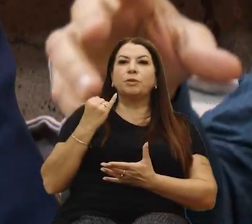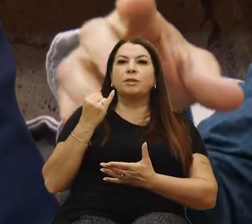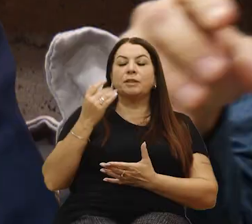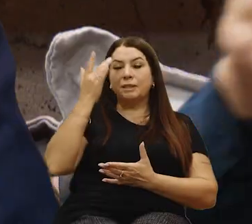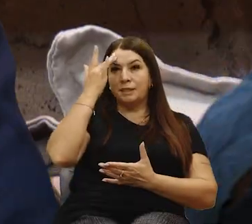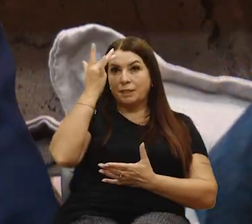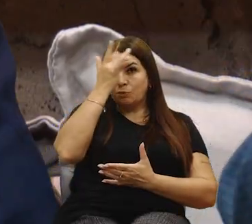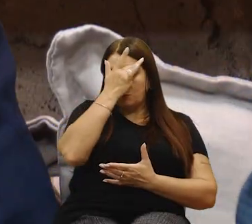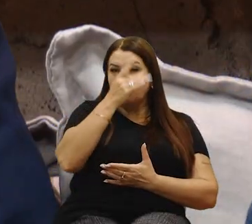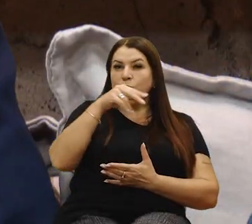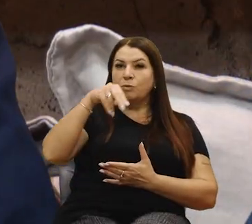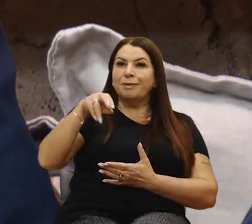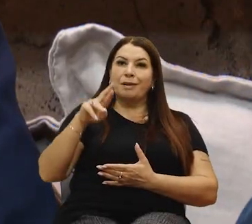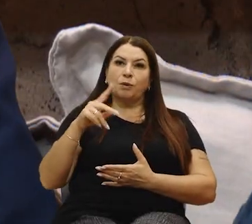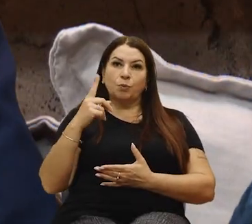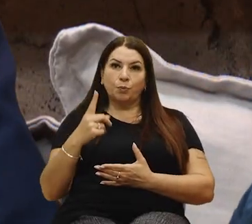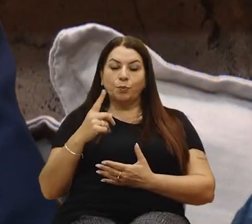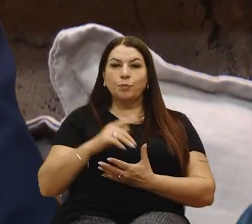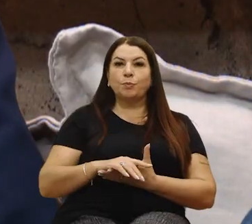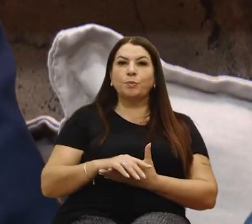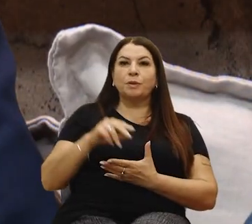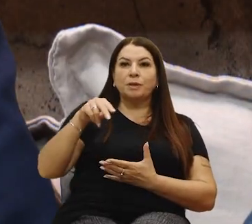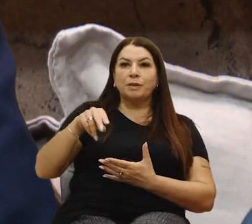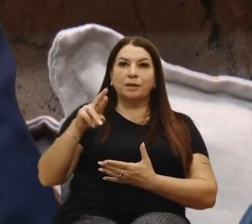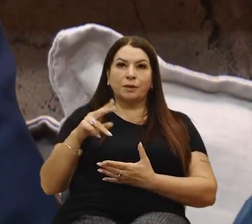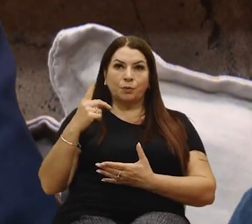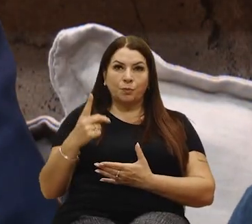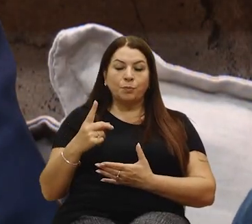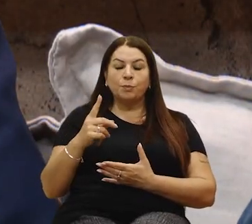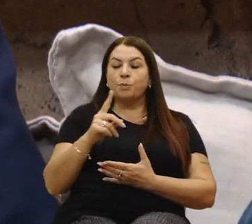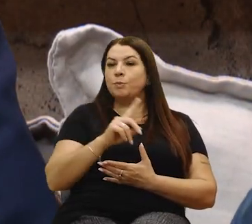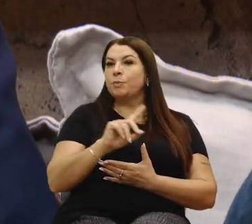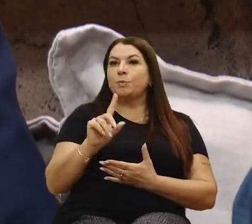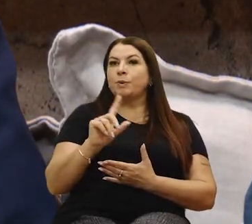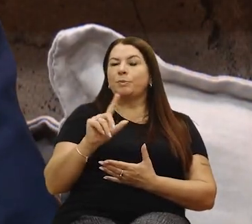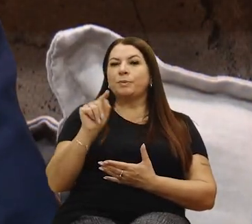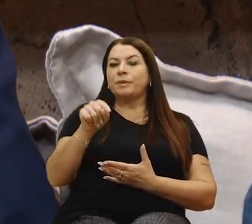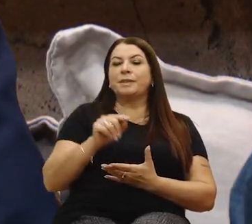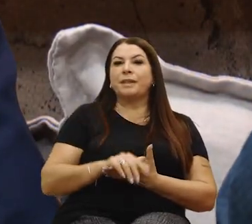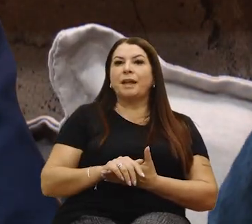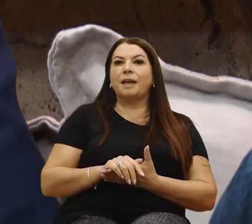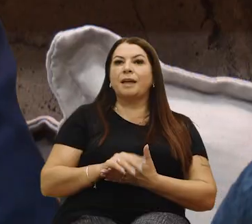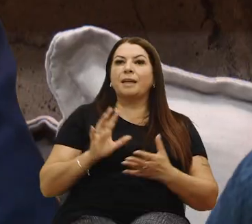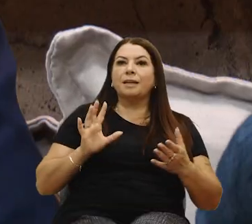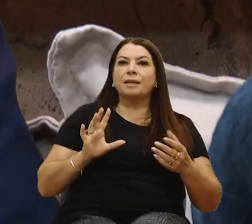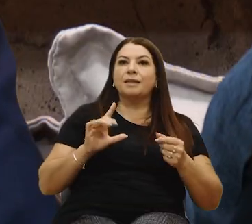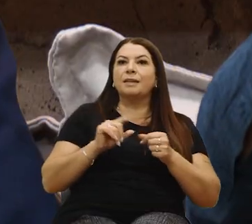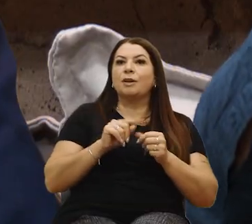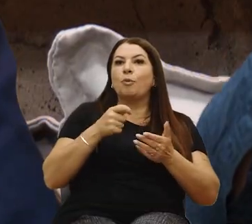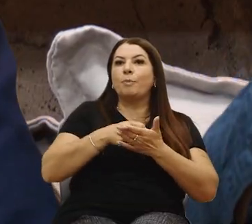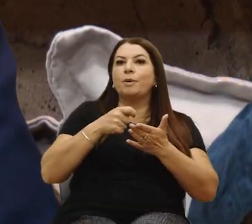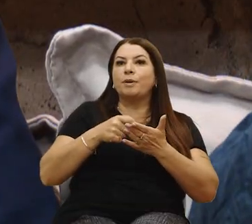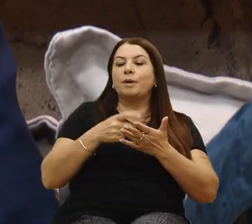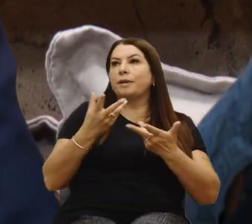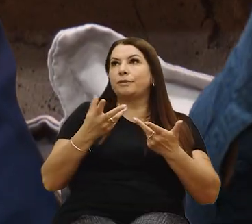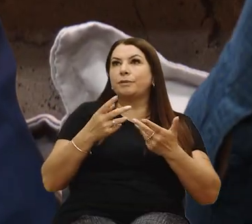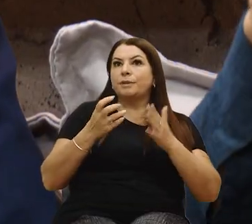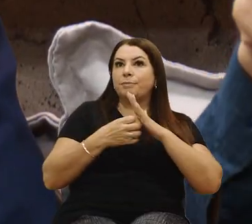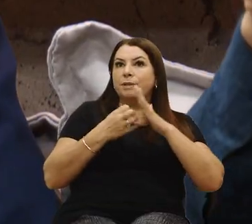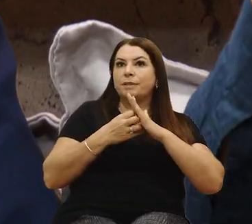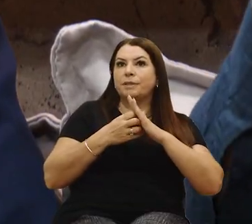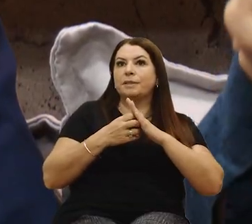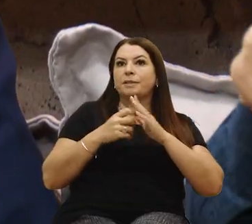saúde mental, em NR1. A NR1, ela não está obrigando as empresas a se preocuparem